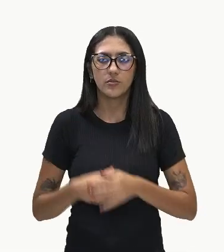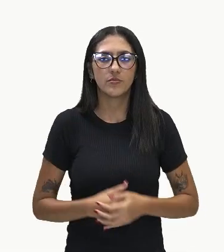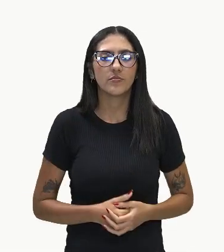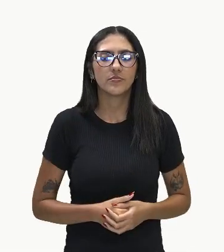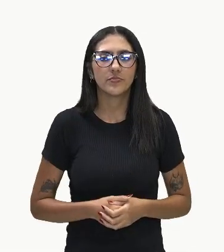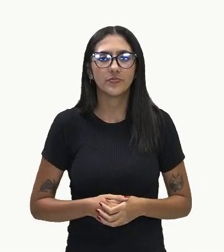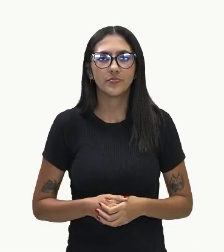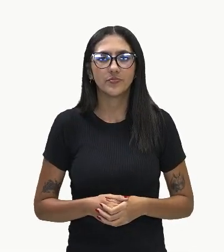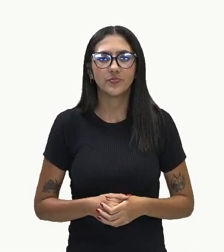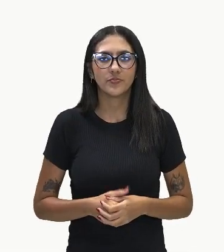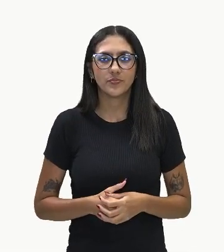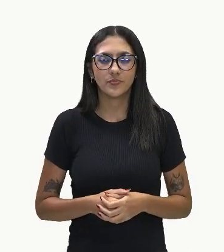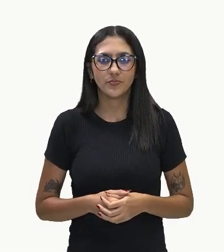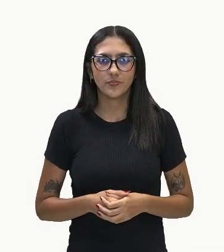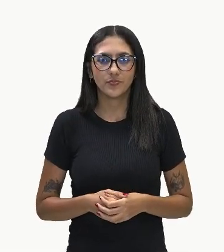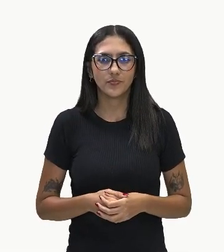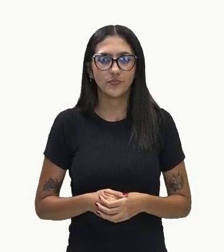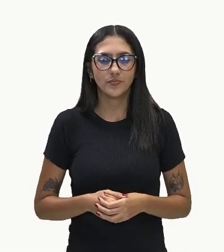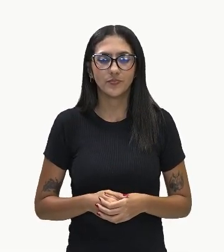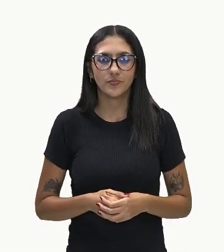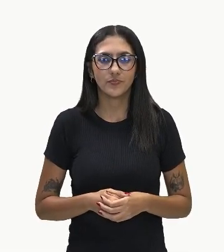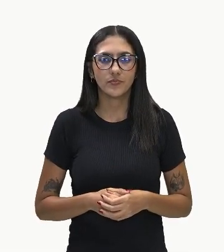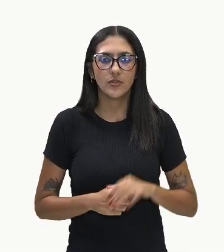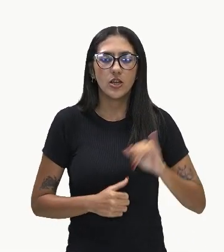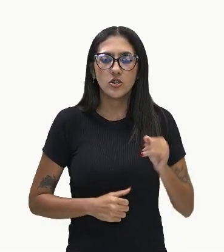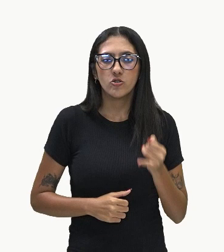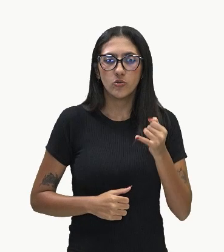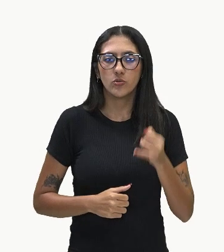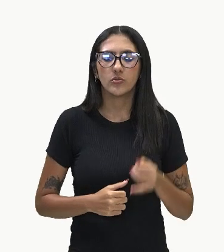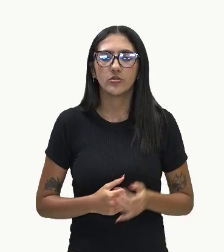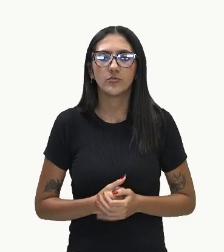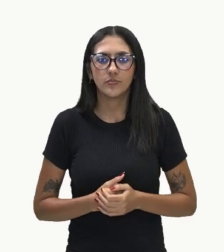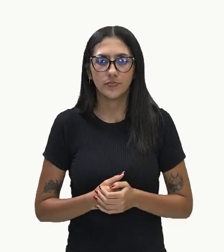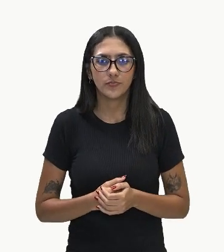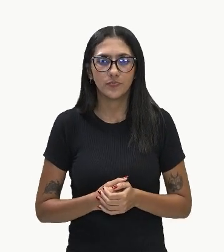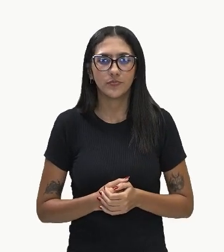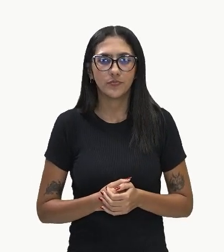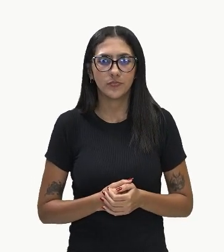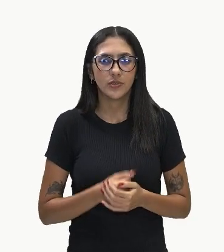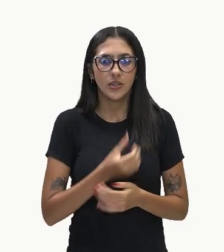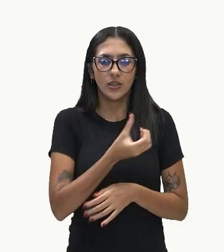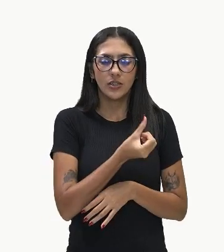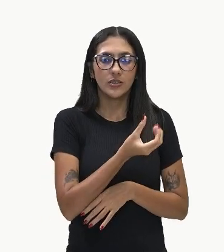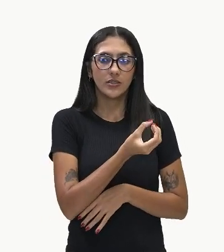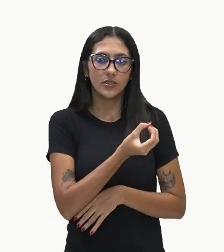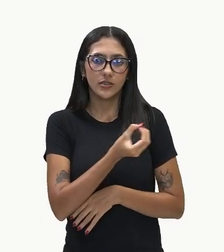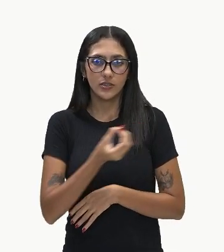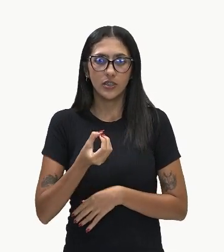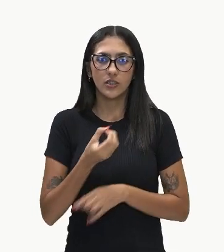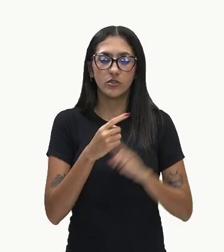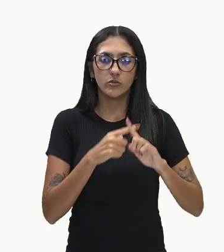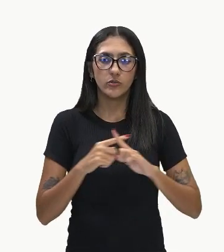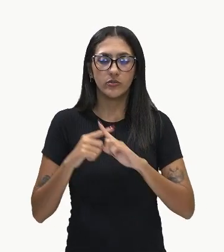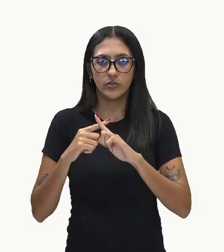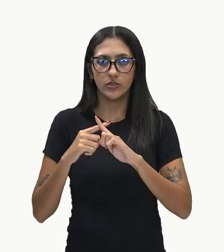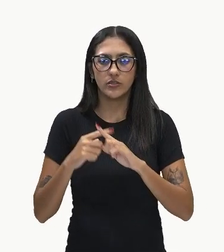Ok? Então, vamos lá. Juros vai ser igual a quem? Os meus R$600,